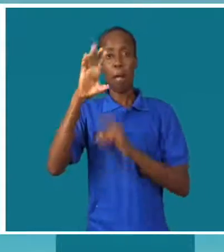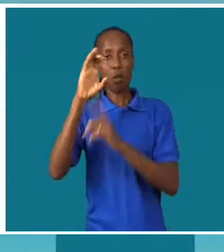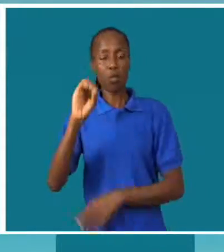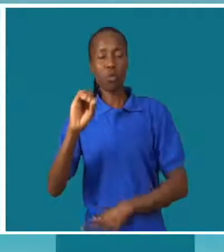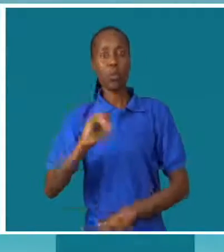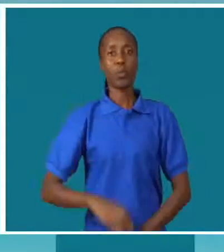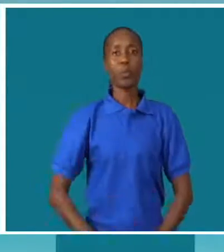O Sambolo 2019 tem início marcado para 30 de março. O Sambolo